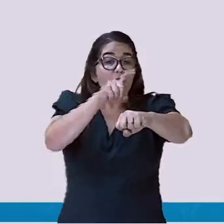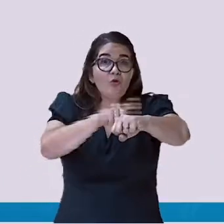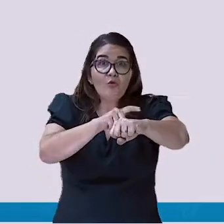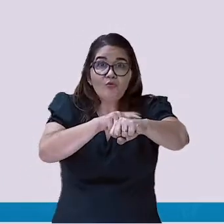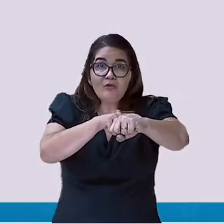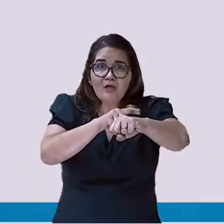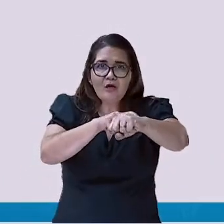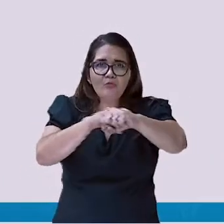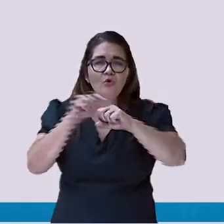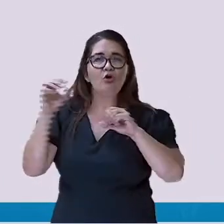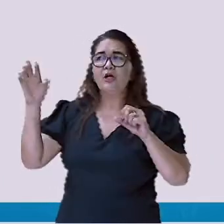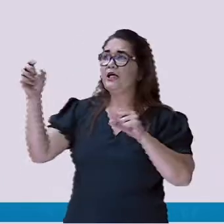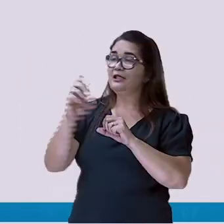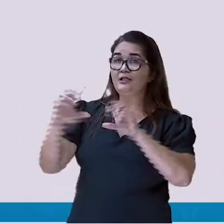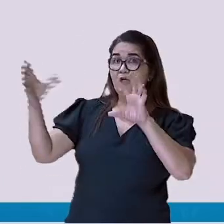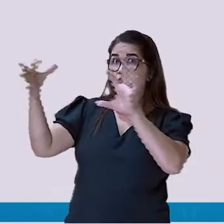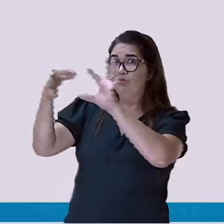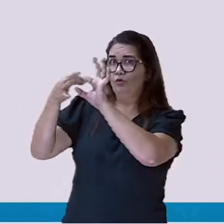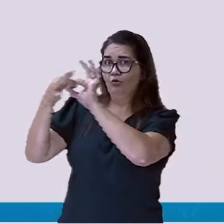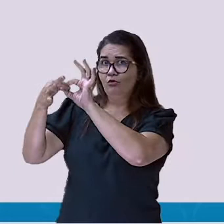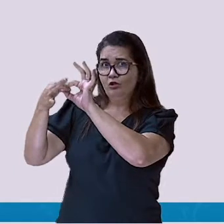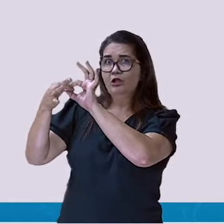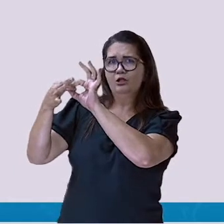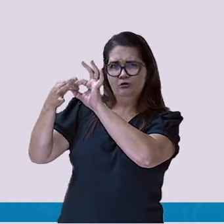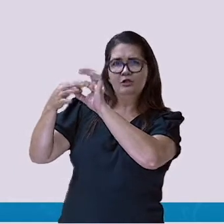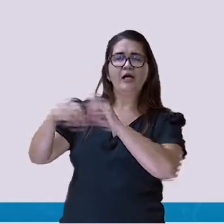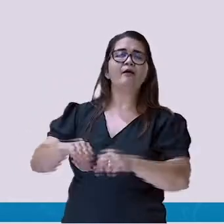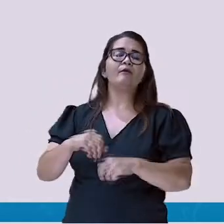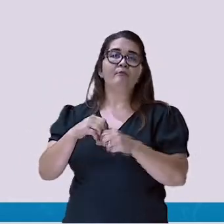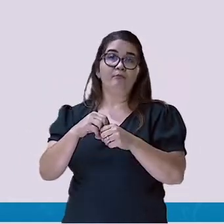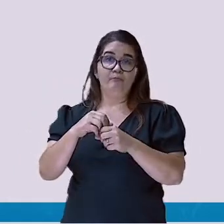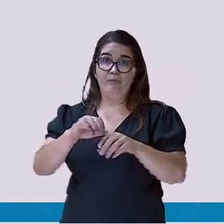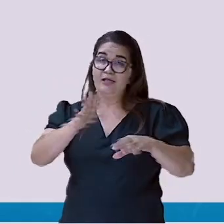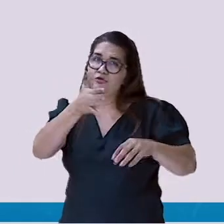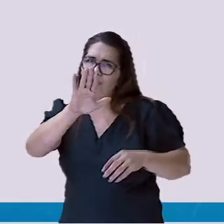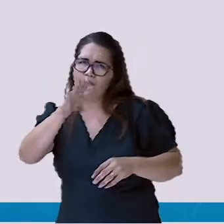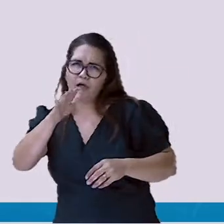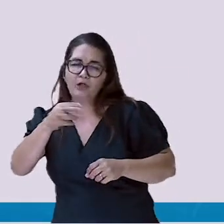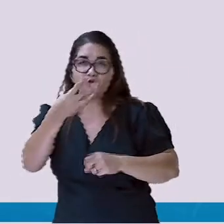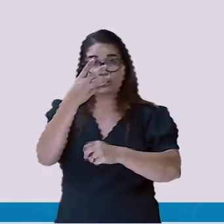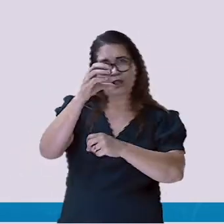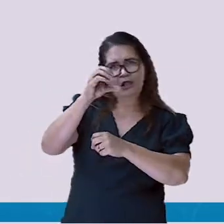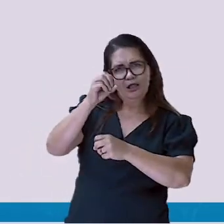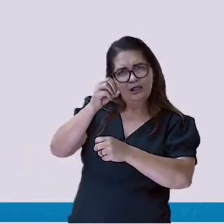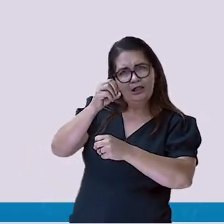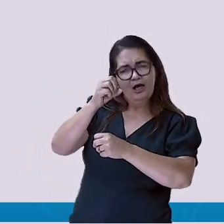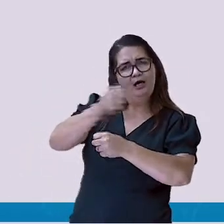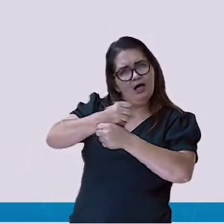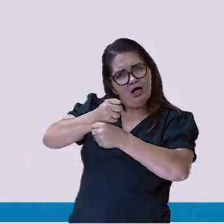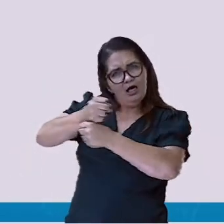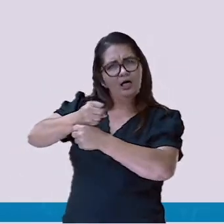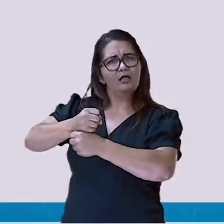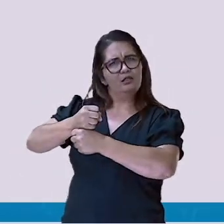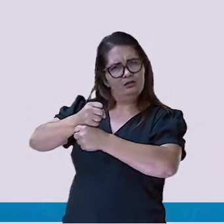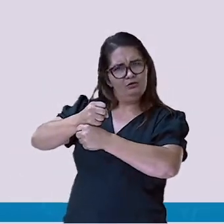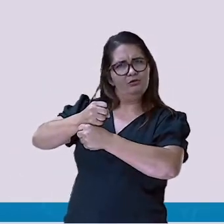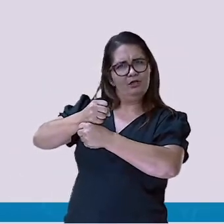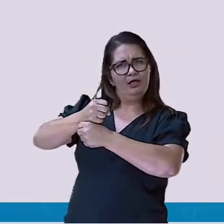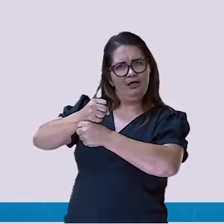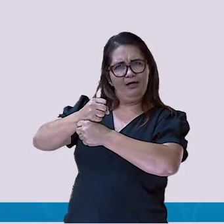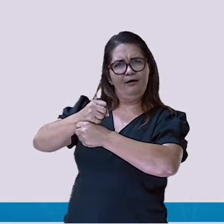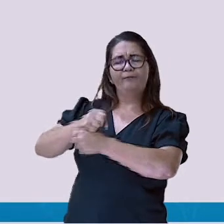atmosférico observada pelo menos 30 anos em um local. Então, o clima, ele precisa de